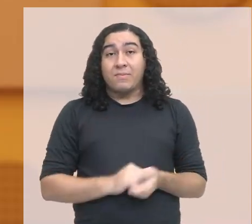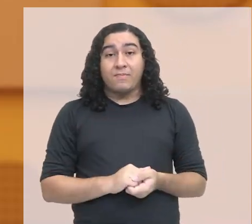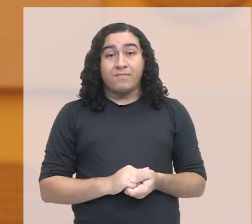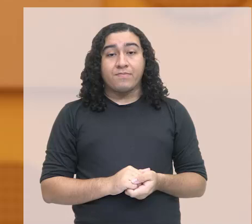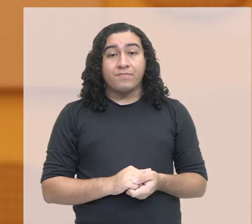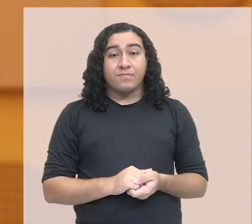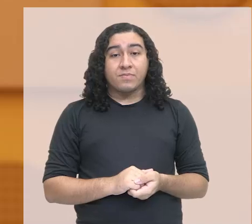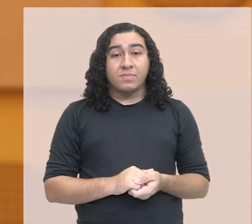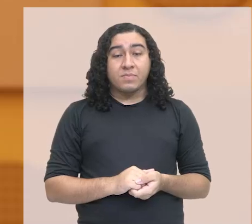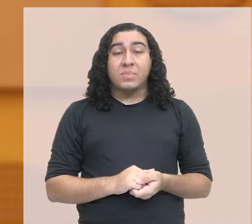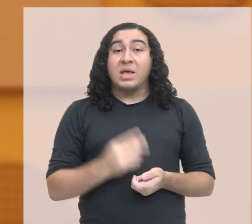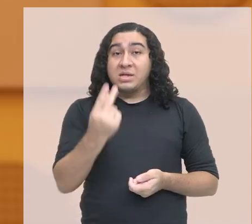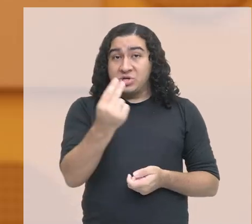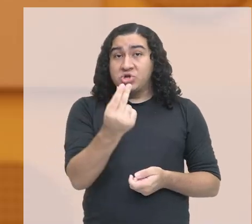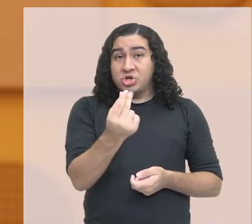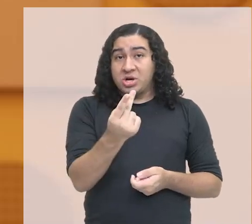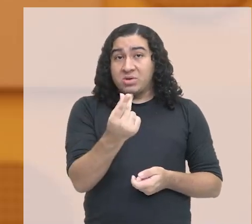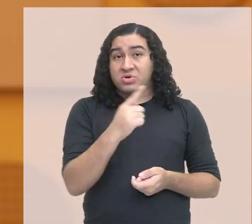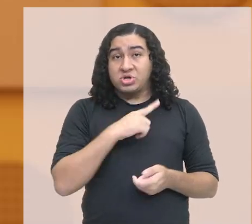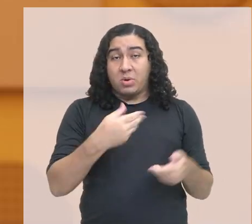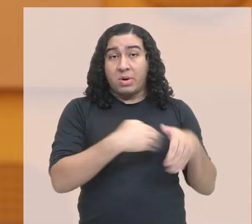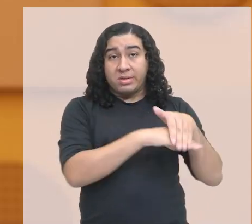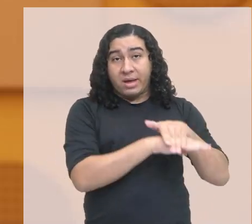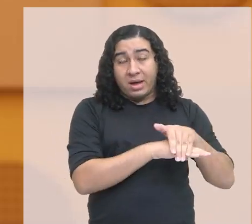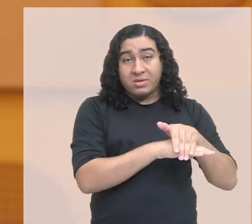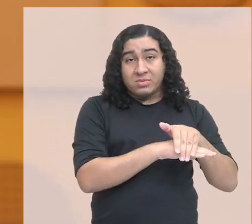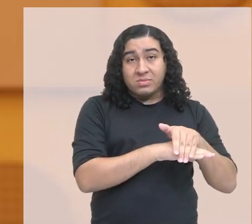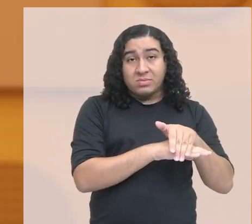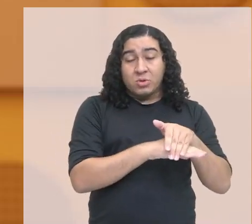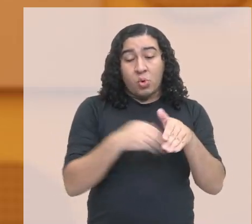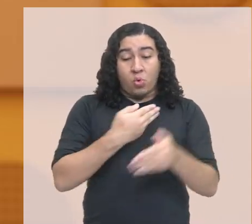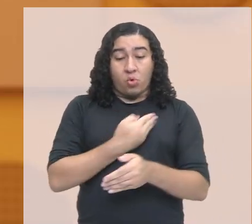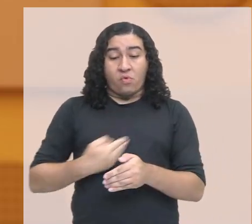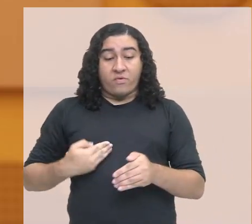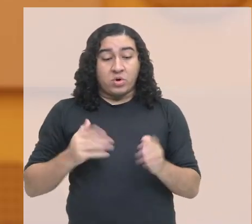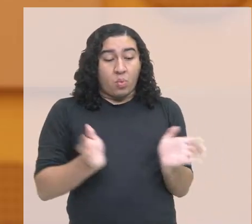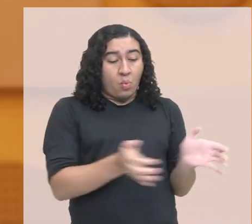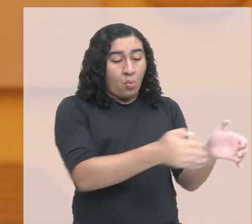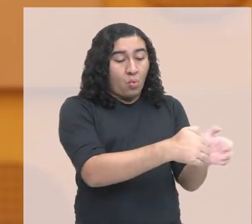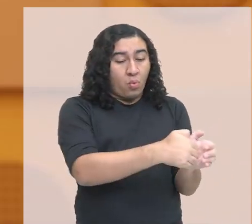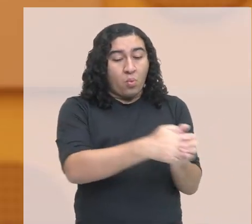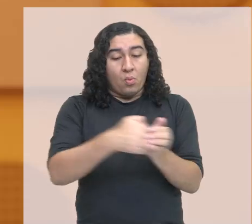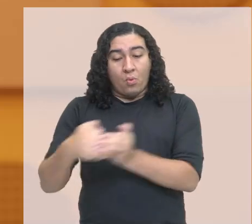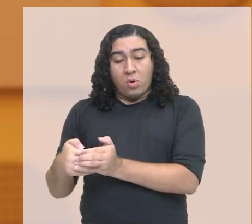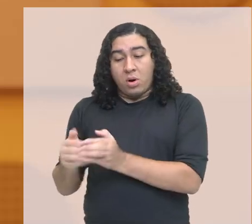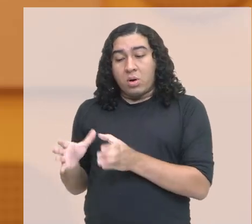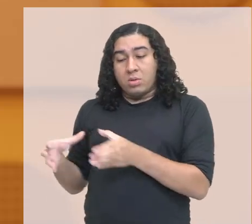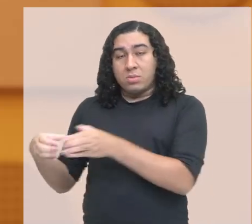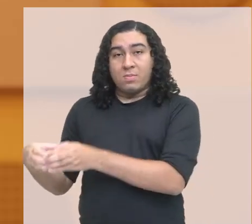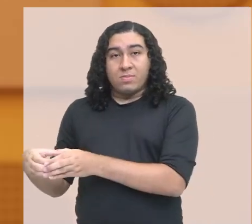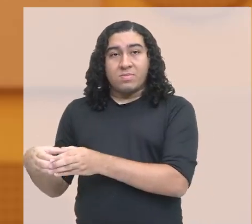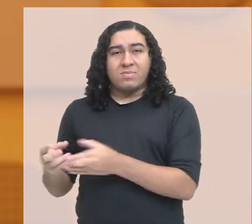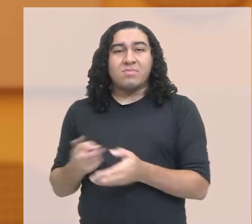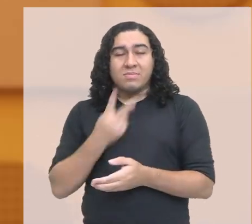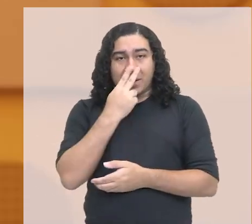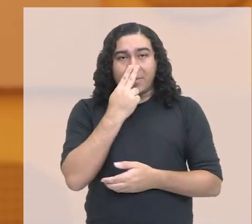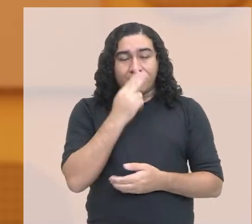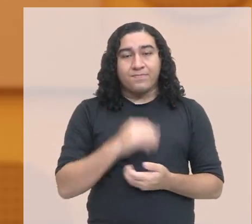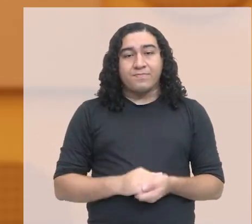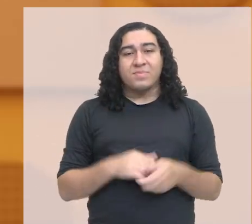né, as poupanças, obviamente que você vai ter a mudança repentina e muito rápida,